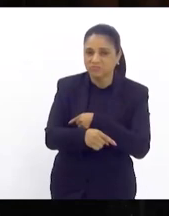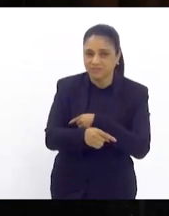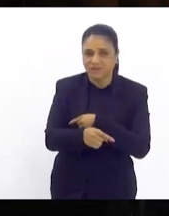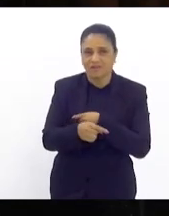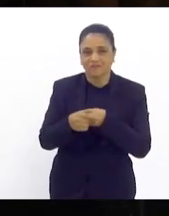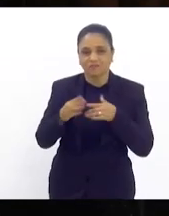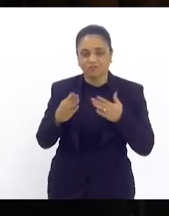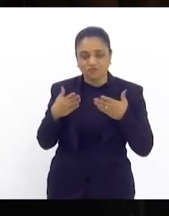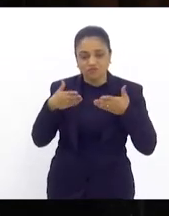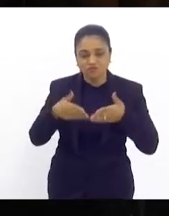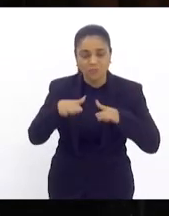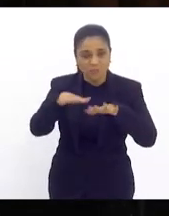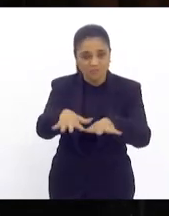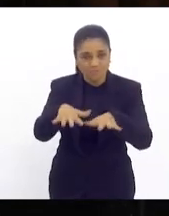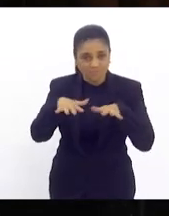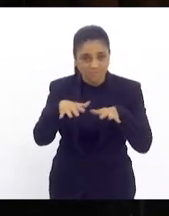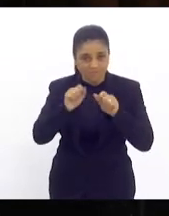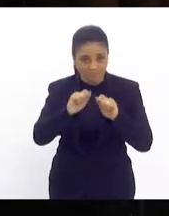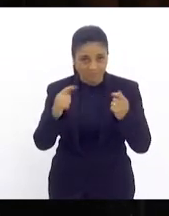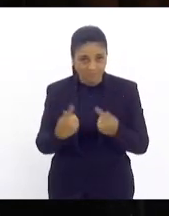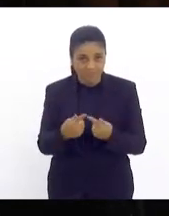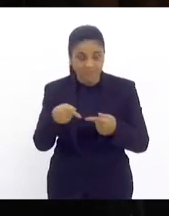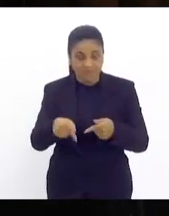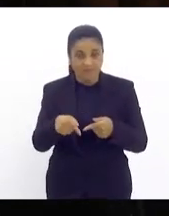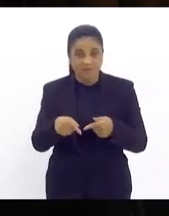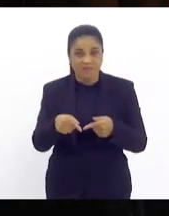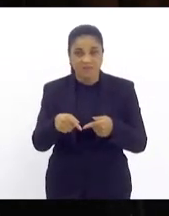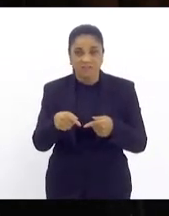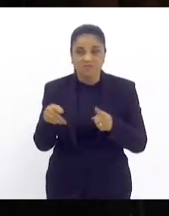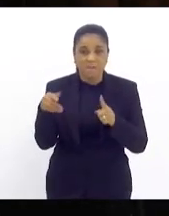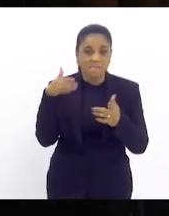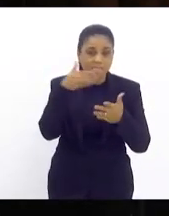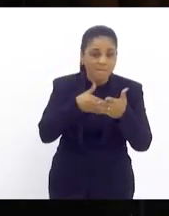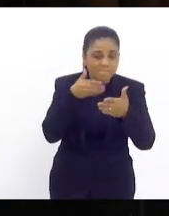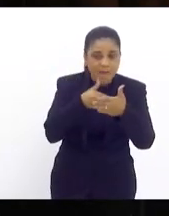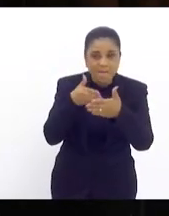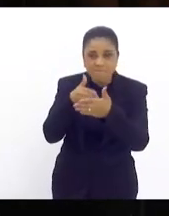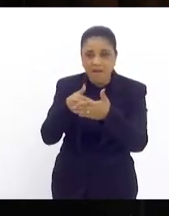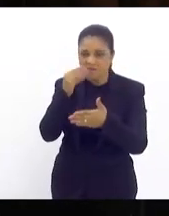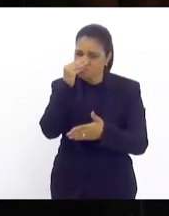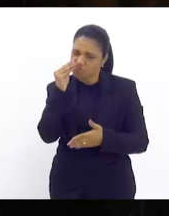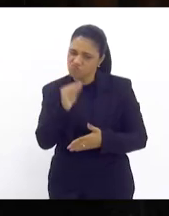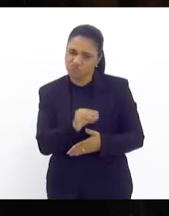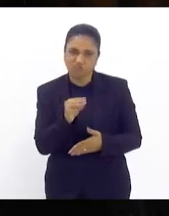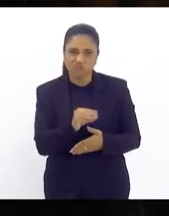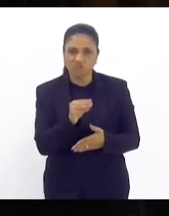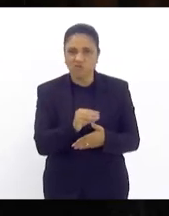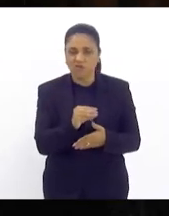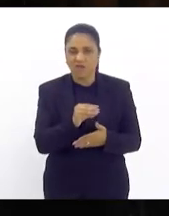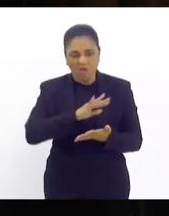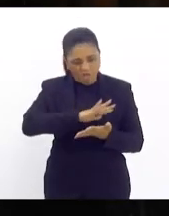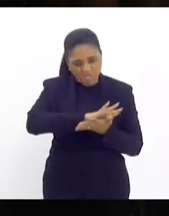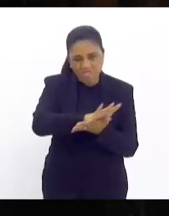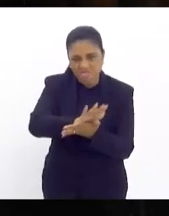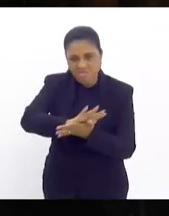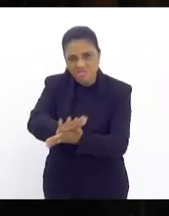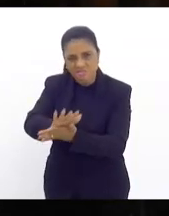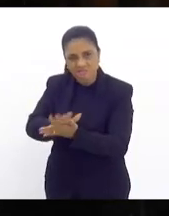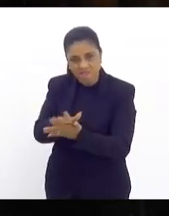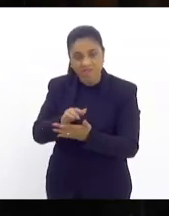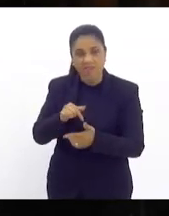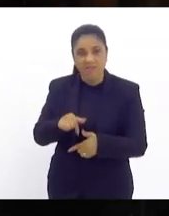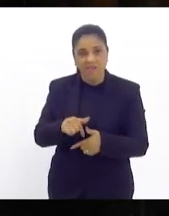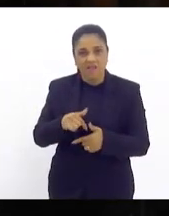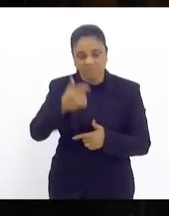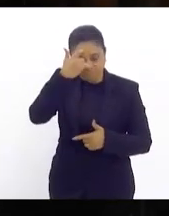a tentativa de inviabilizar de ignorar ou de massacrar a